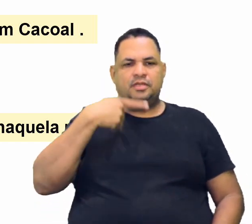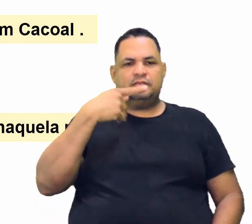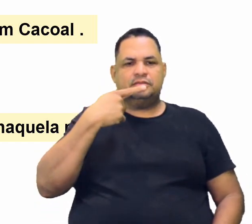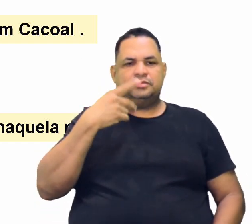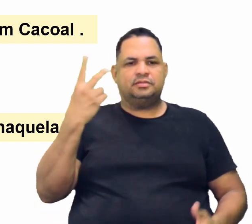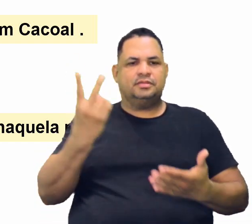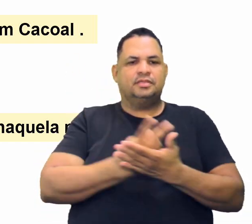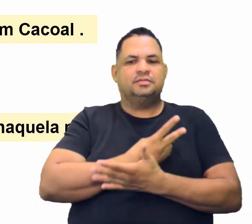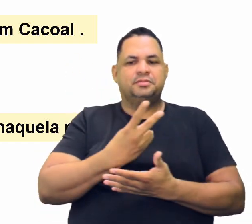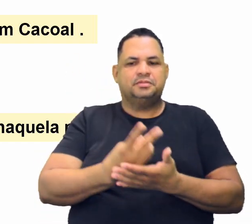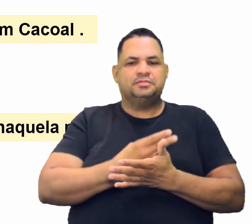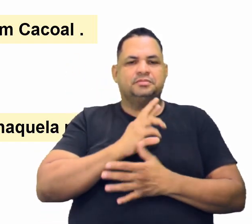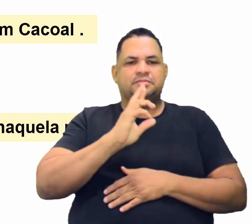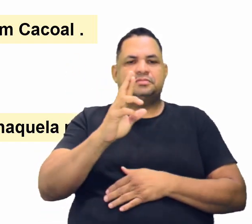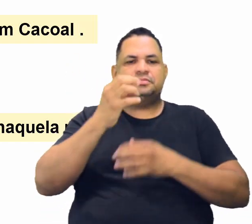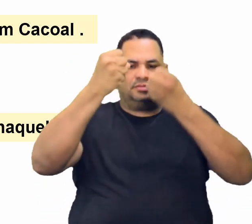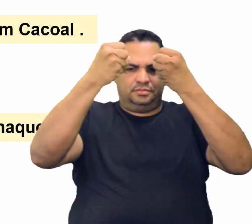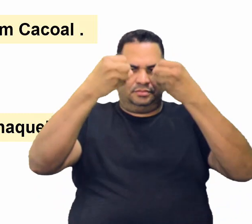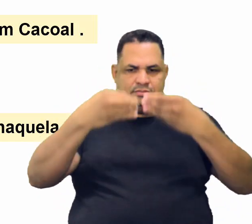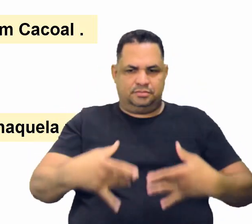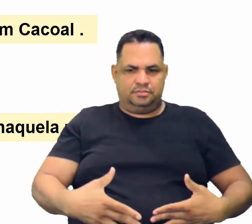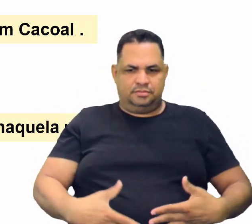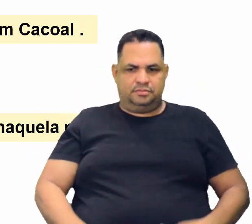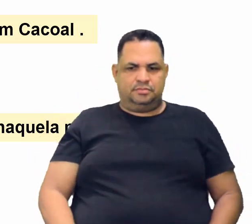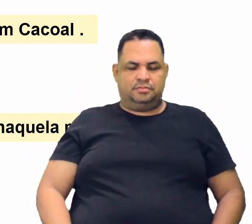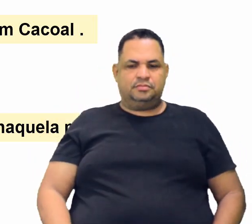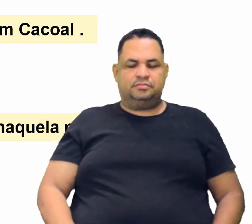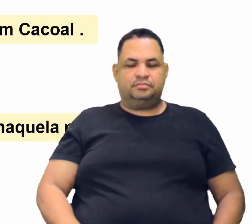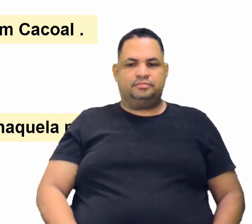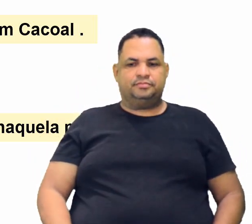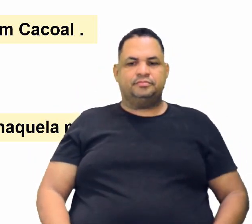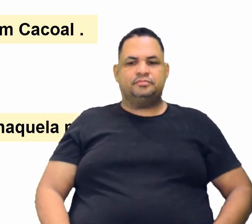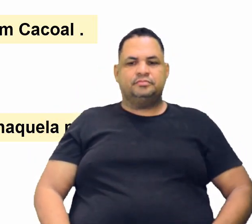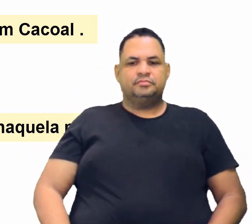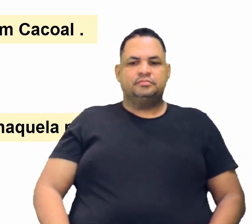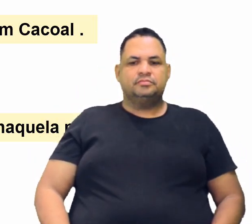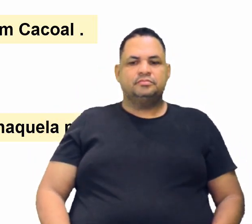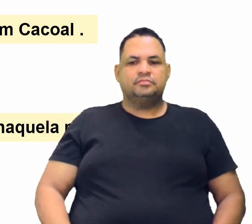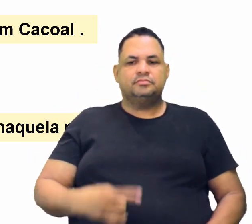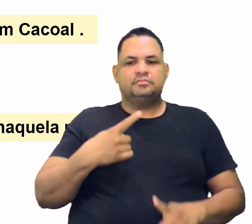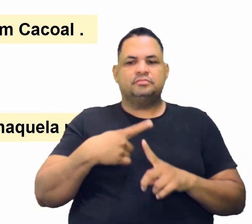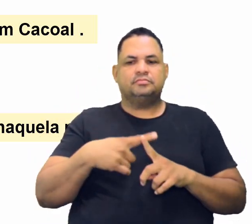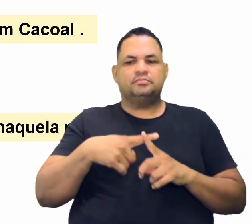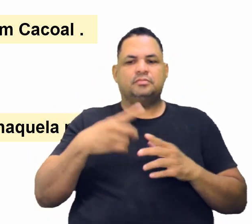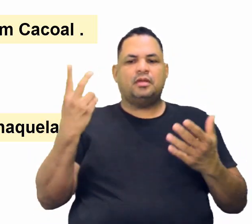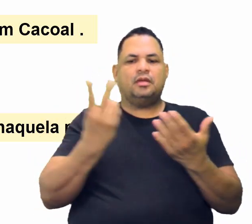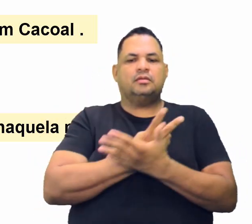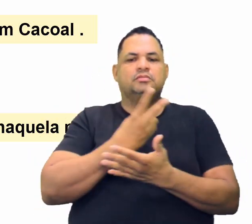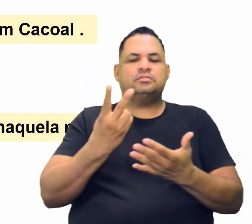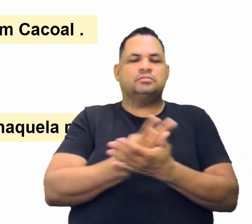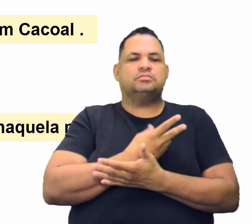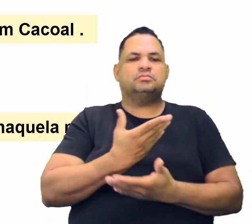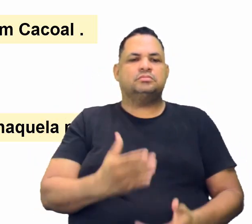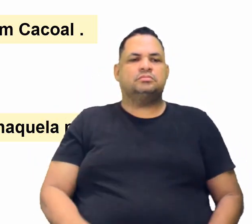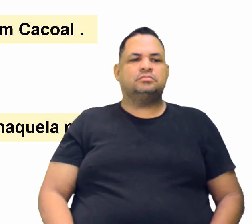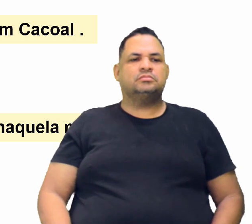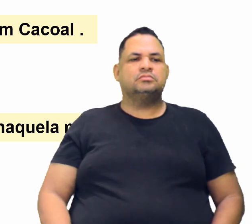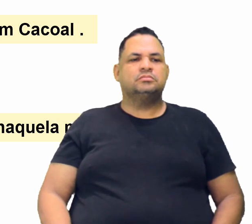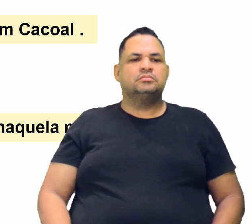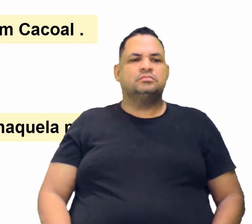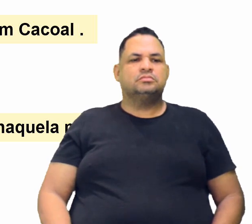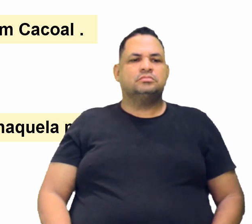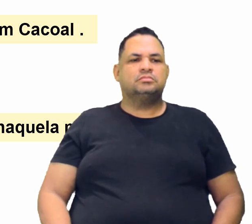dando errado, né? Mas eu vou logo justificar aqui pra vocês, ó. Preste atenção. Ó, por que tá errado, amadinha? Porque